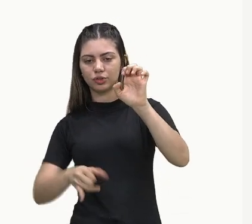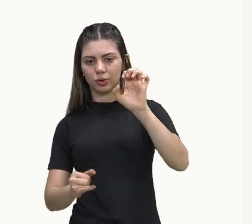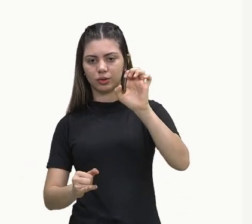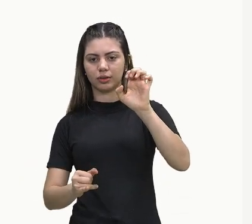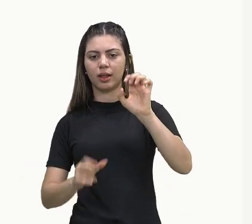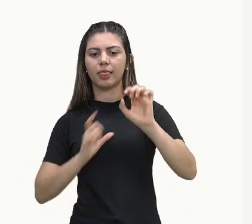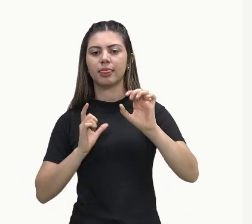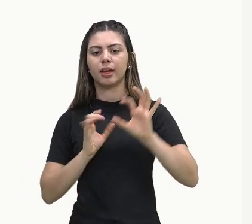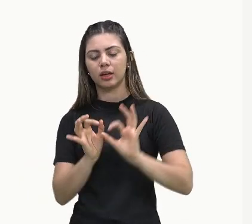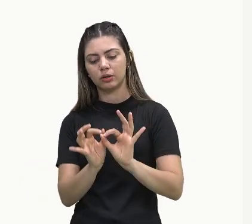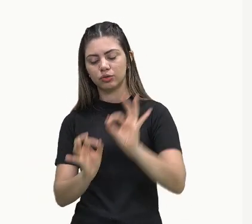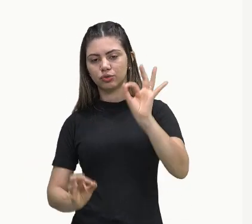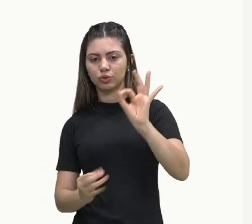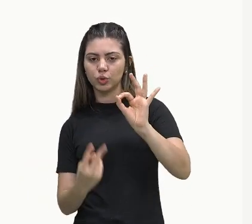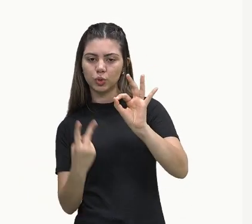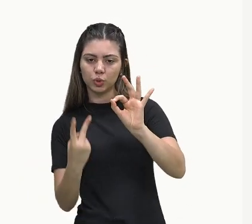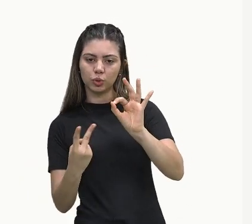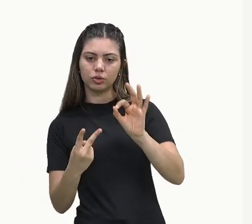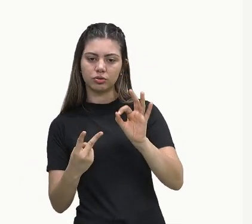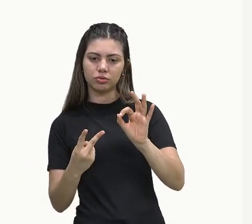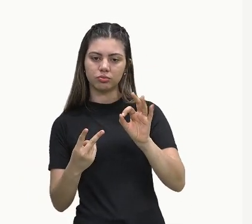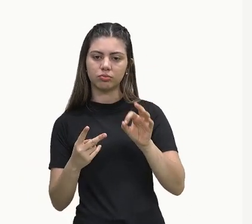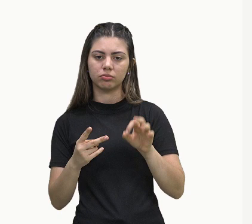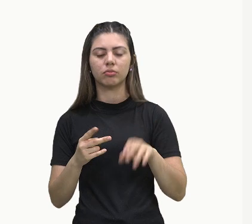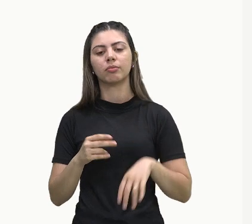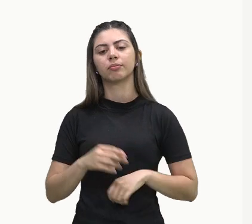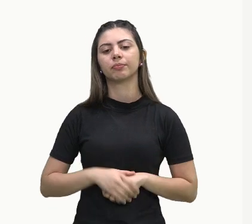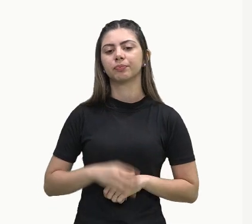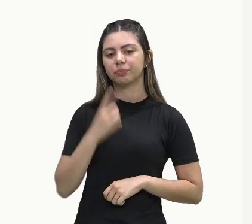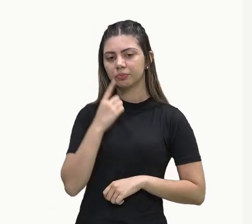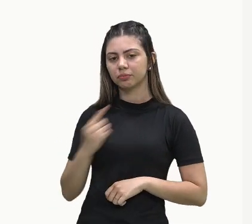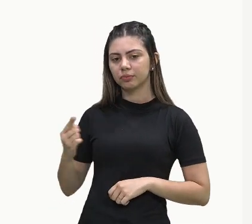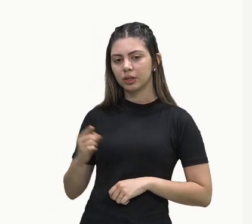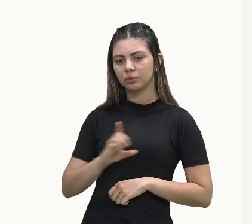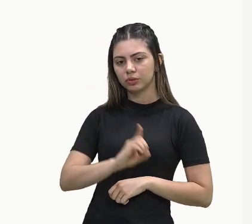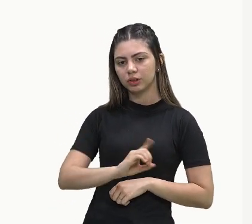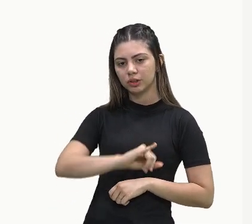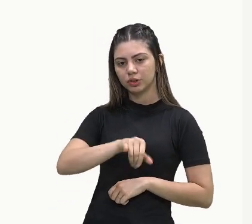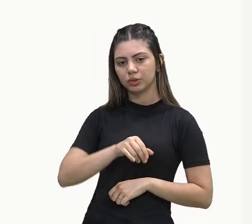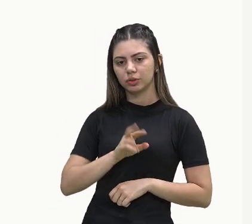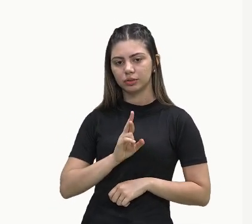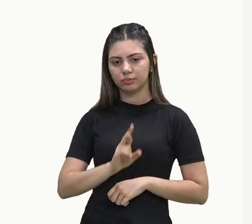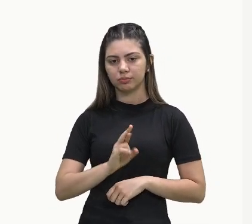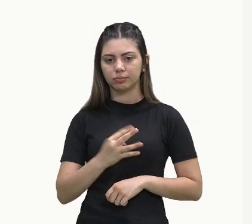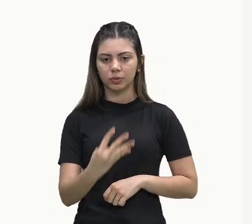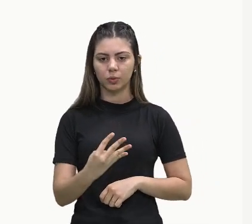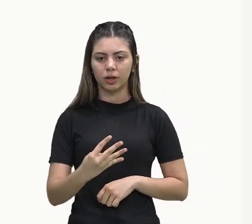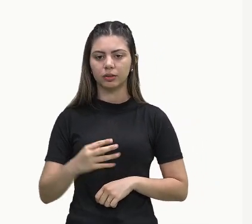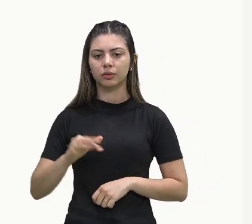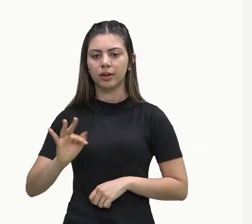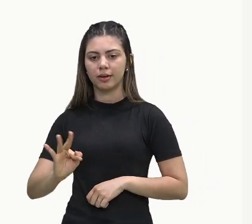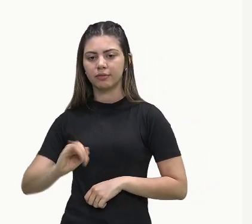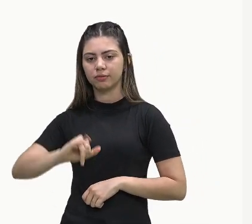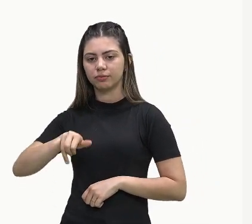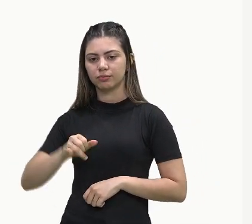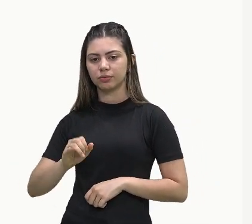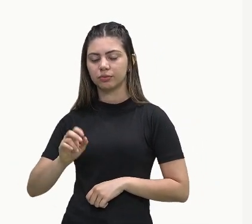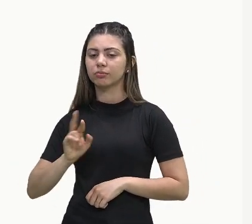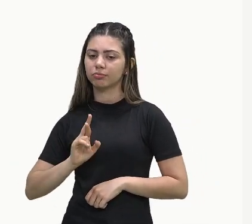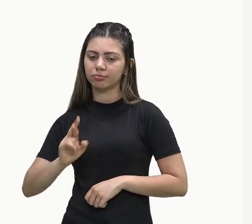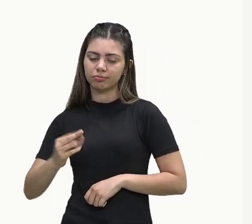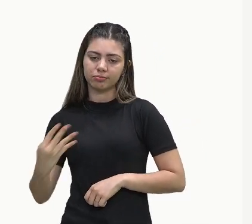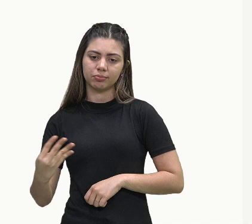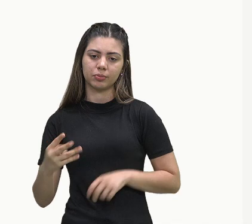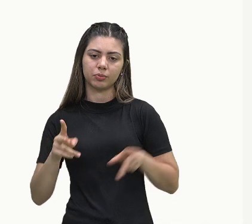esse também em duas partes iguais aqui ó DJ = 4 e FJ também